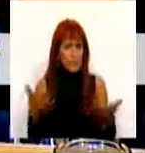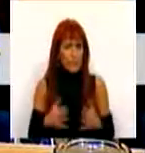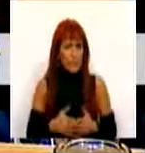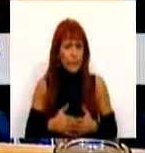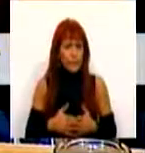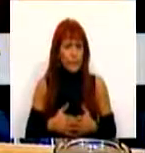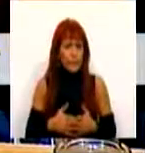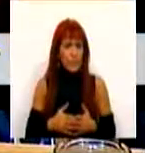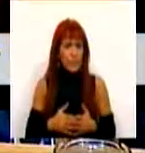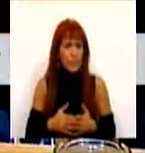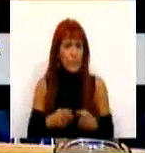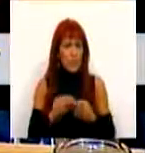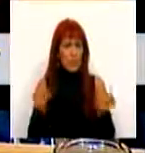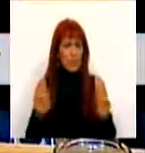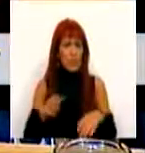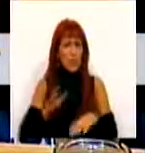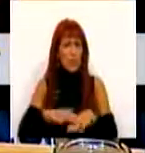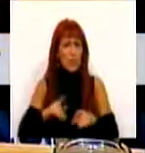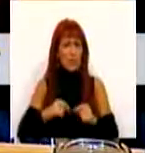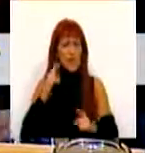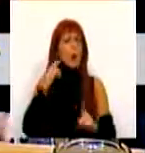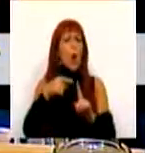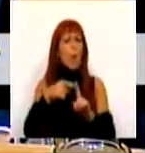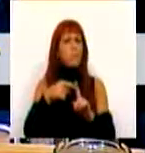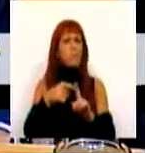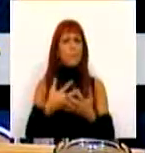que não devem ser diminuídas quanto ao seu alcance.